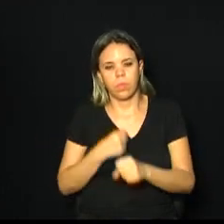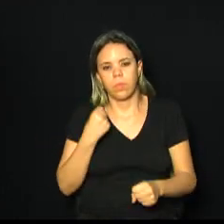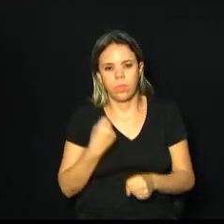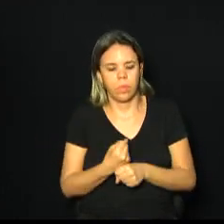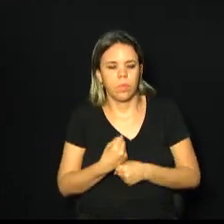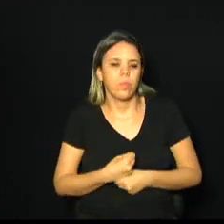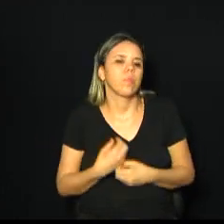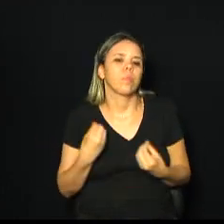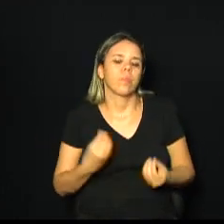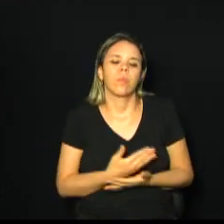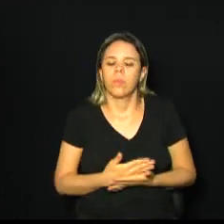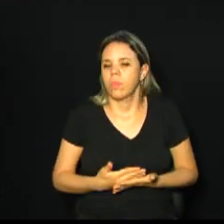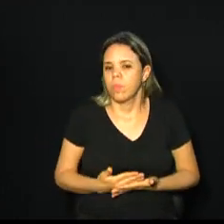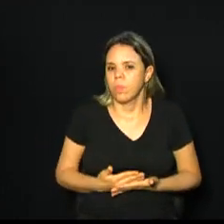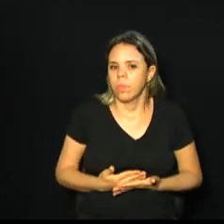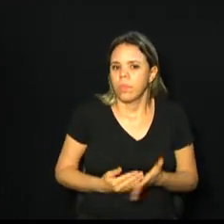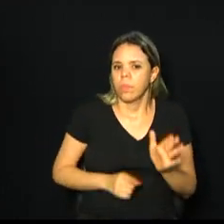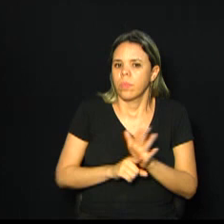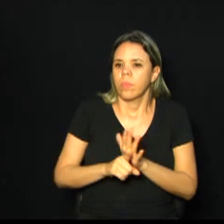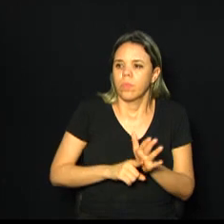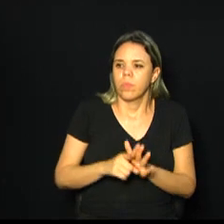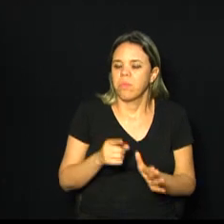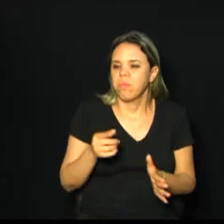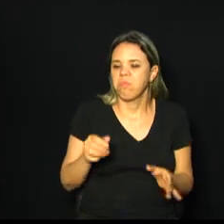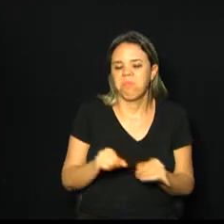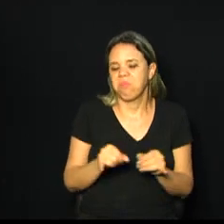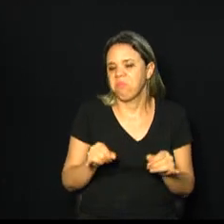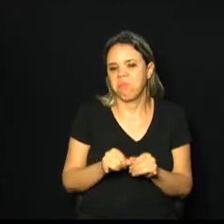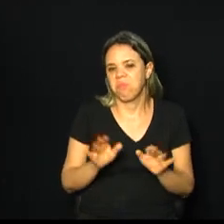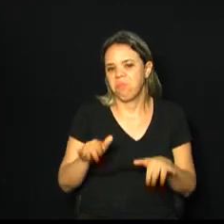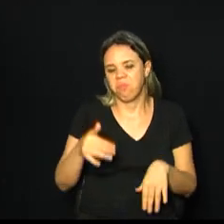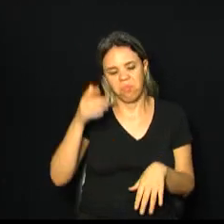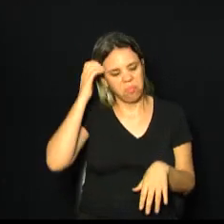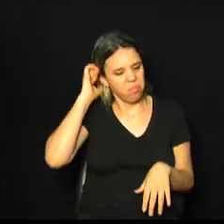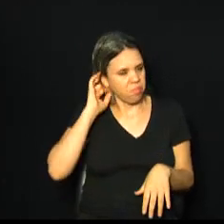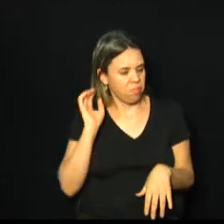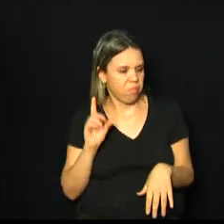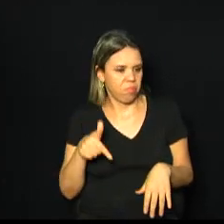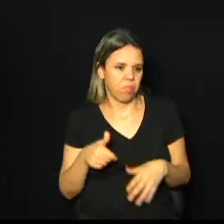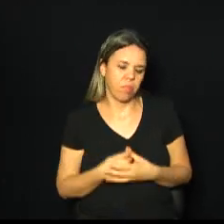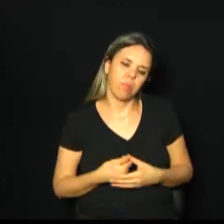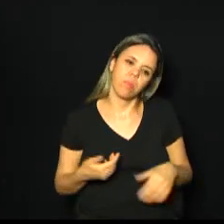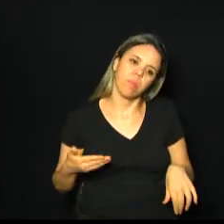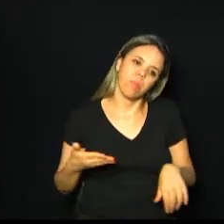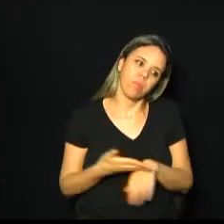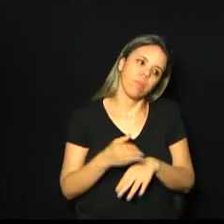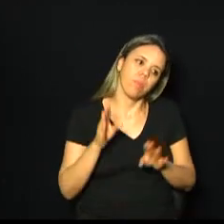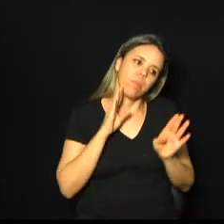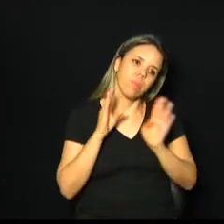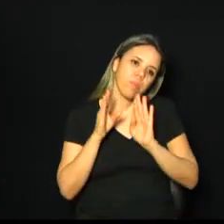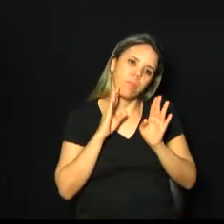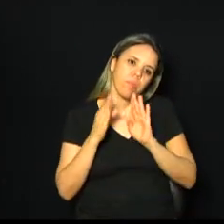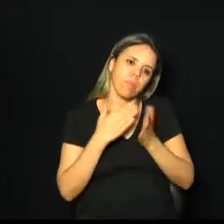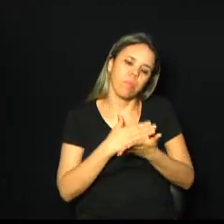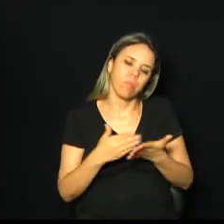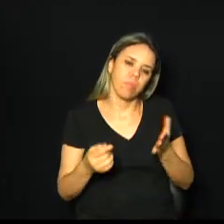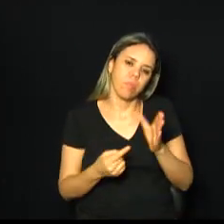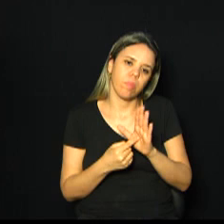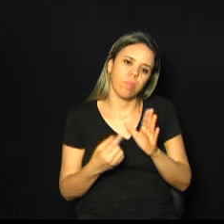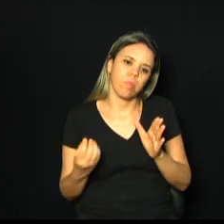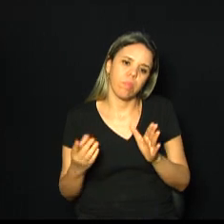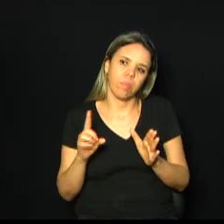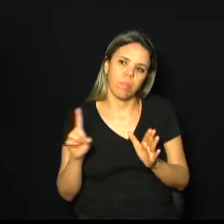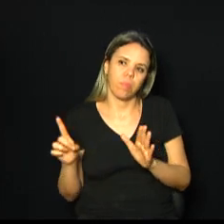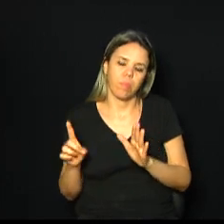E começo a fazer uma pesquisa boba lá. E daí a pouco eu entro lá no Facebook e começa a aparecer do lado